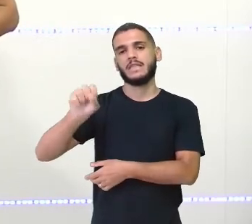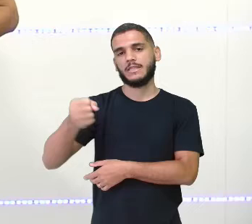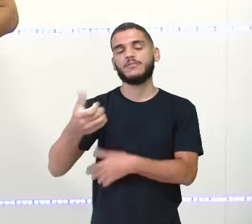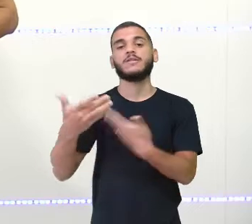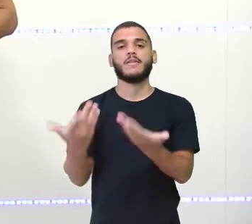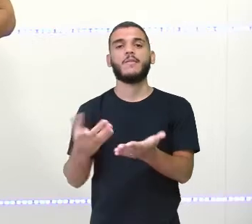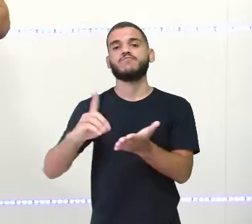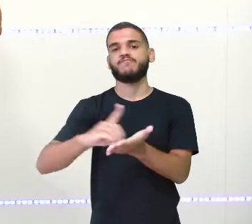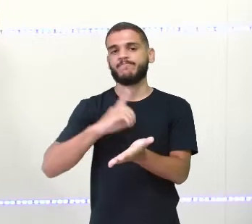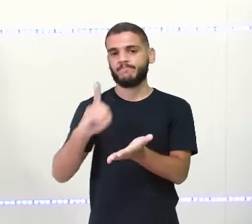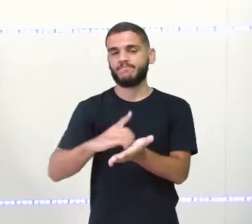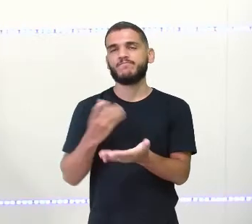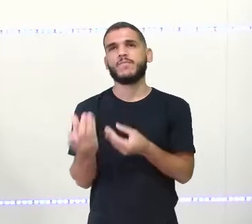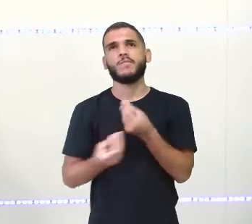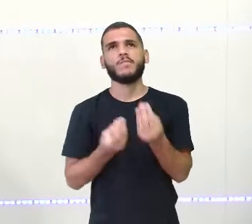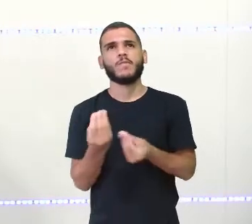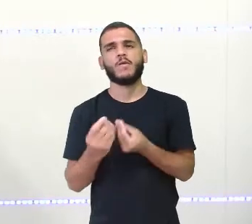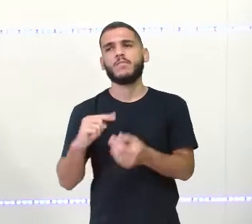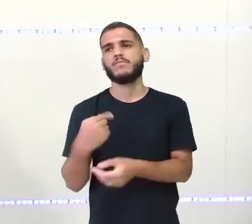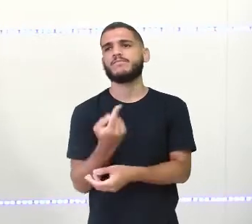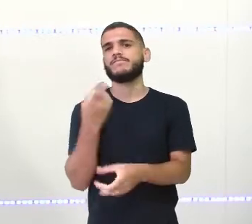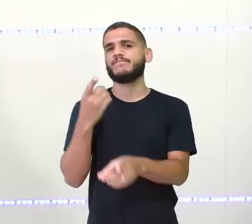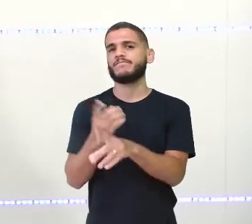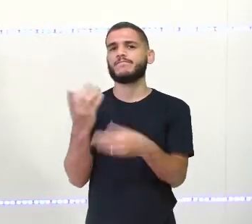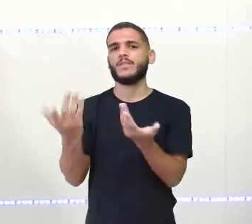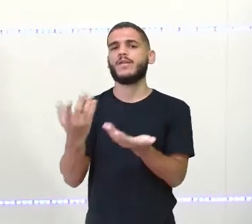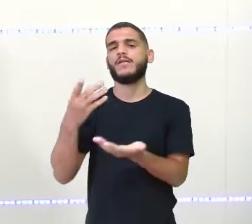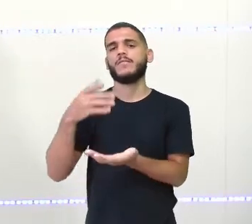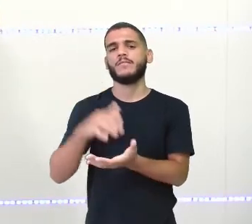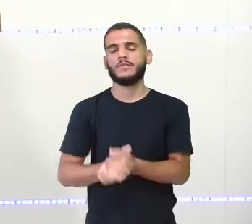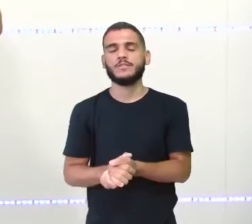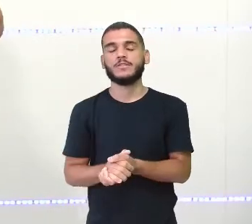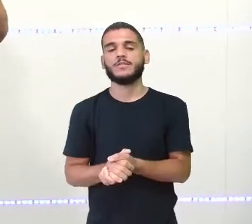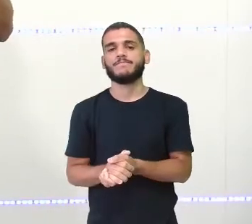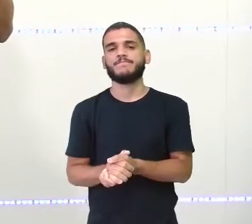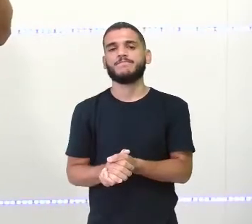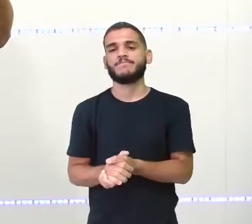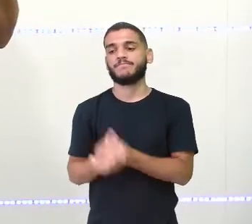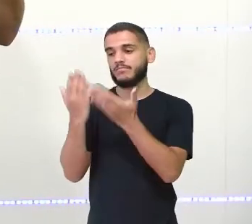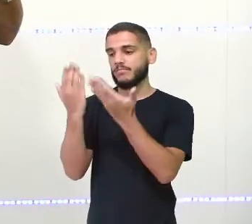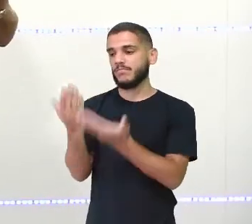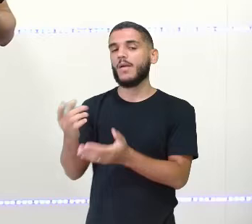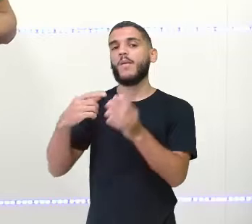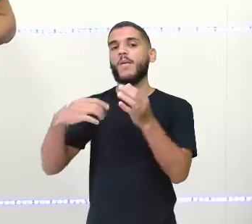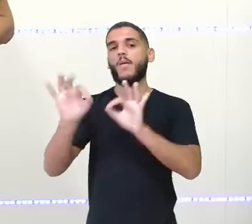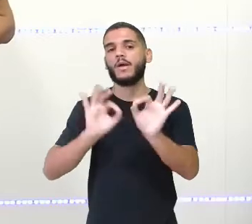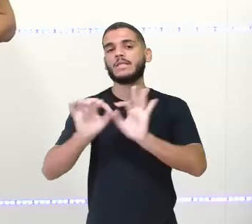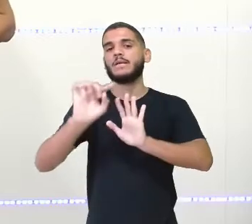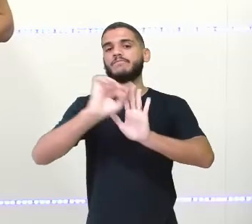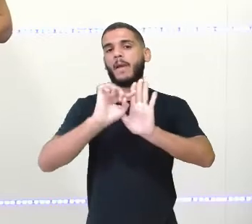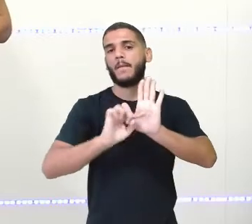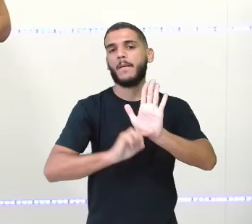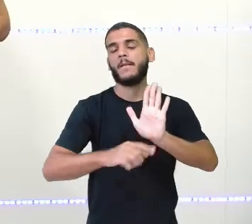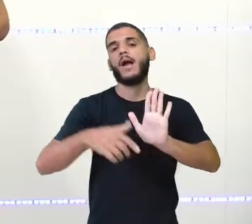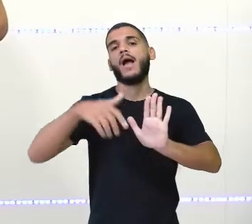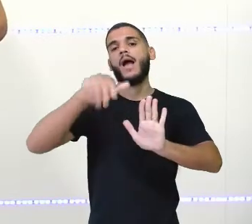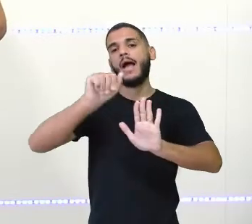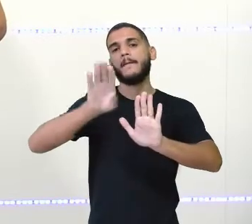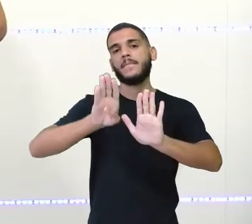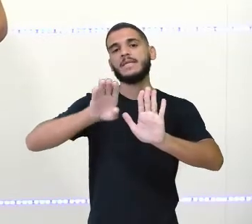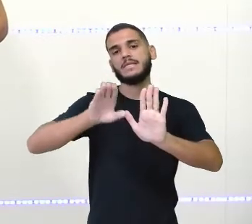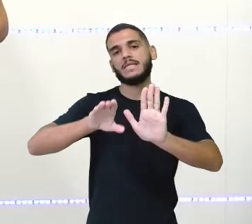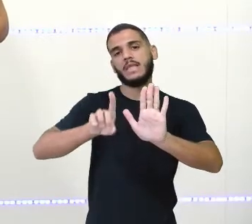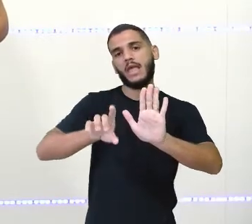no dicionário, de que forma que nós encontramos os verbetes? Encontramos em ordem alfabética, não é assim?